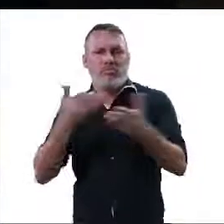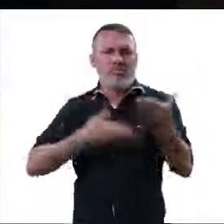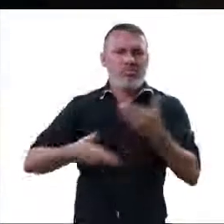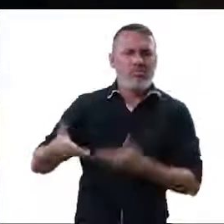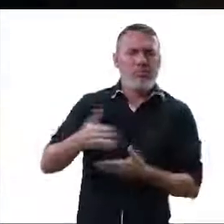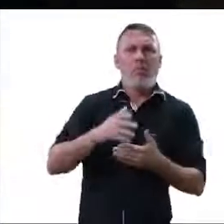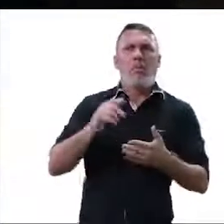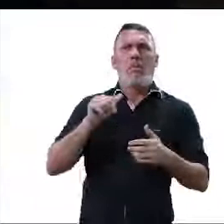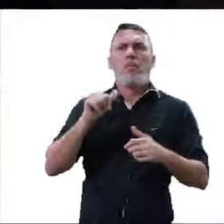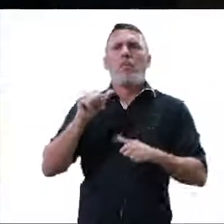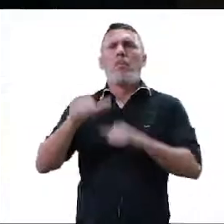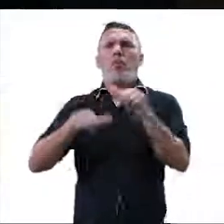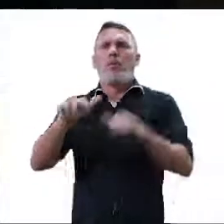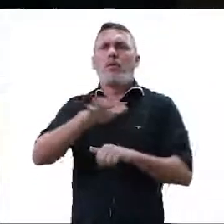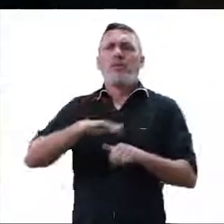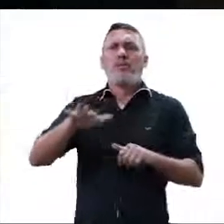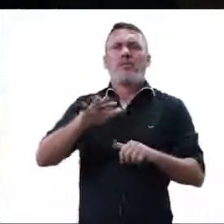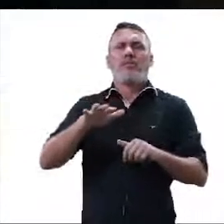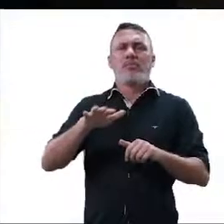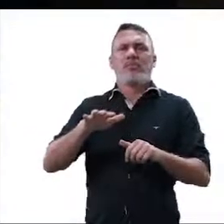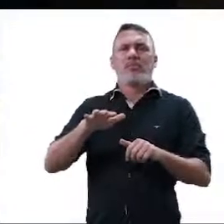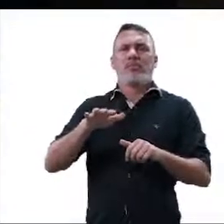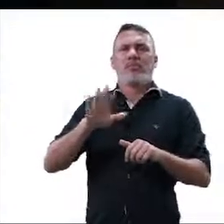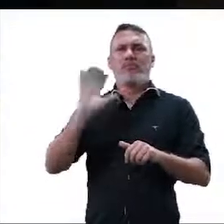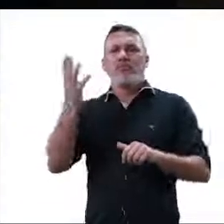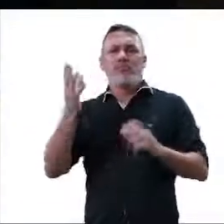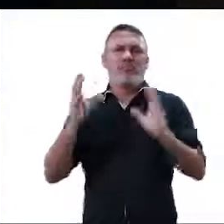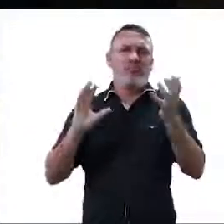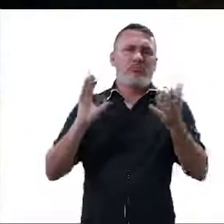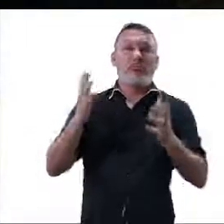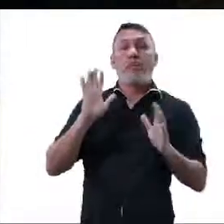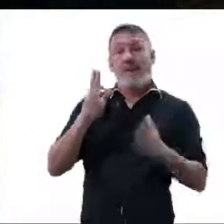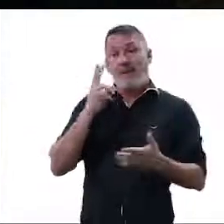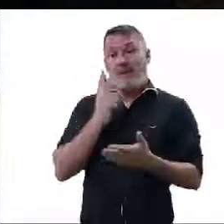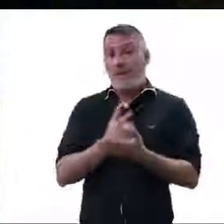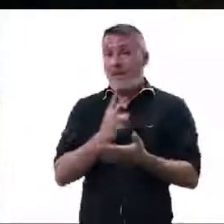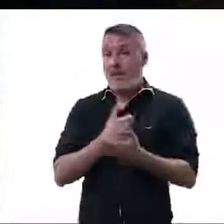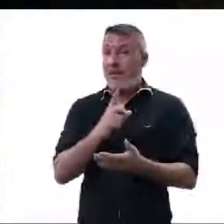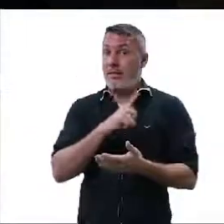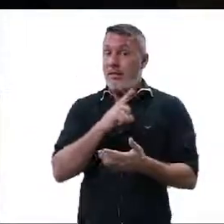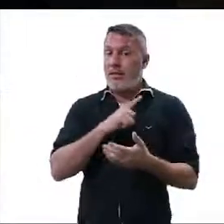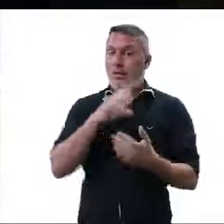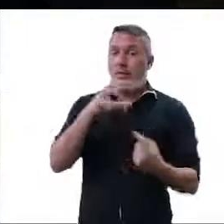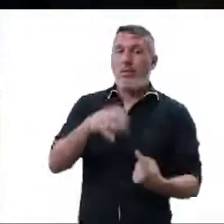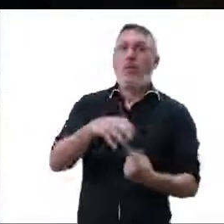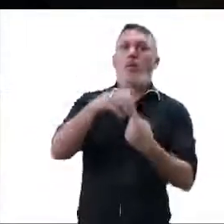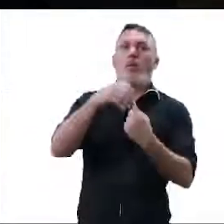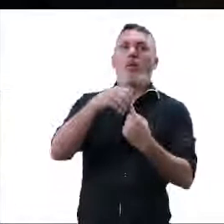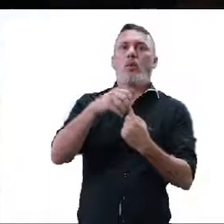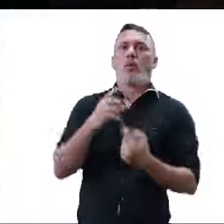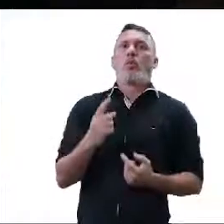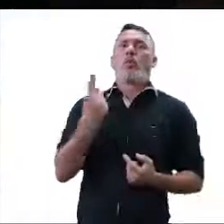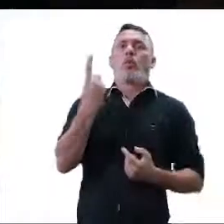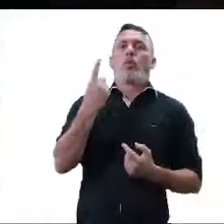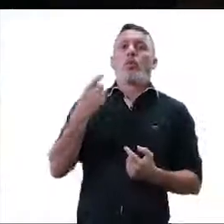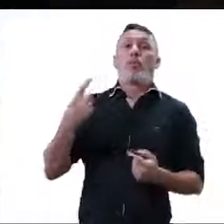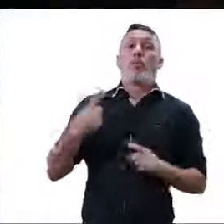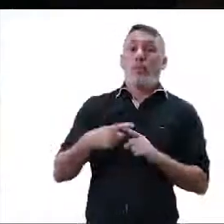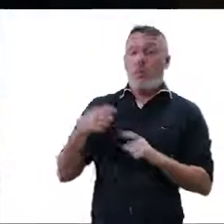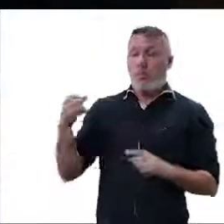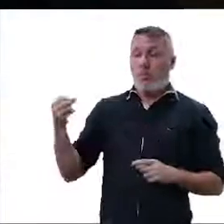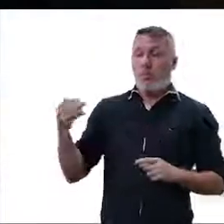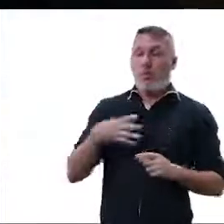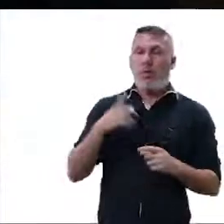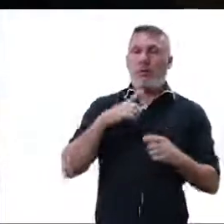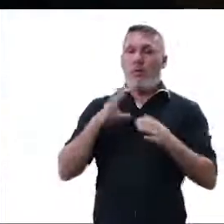as transformações, mas sempre que é a questão dessa unidade. A modernidade une a